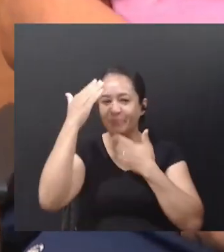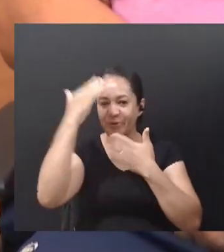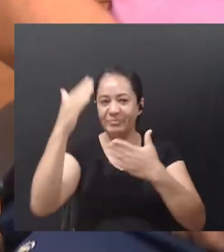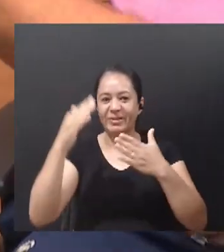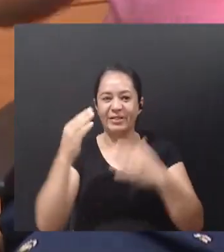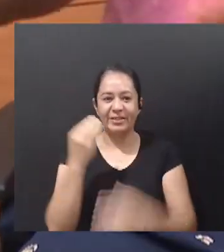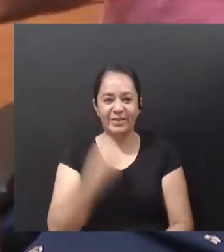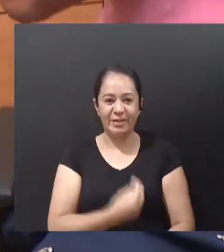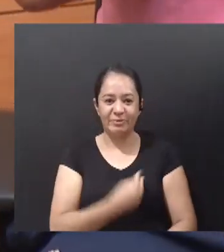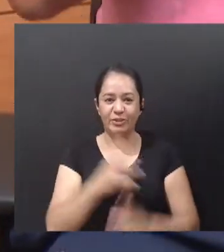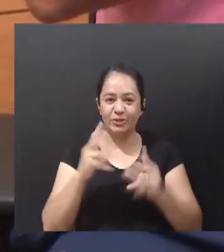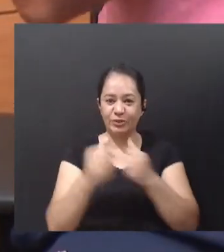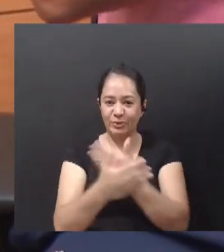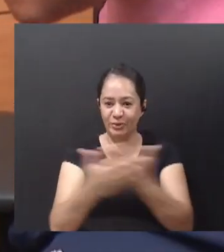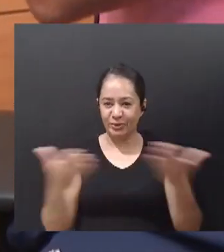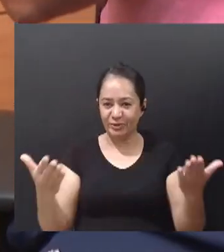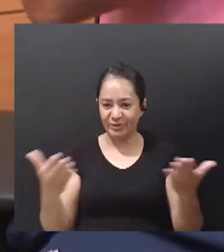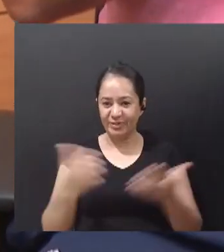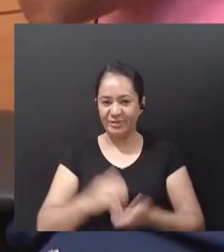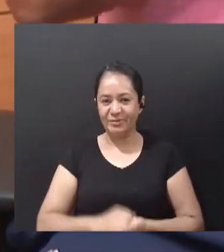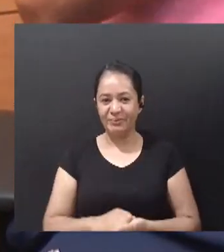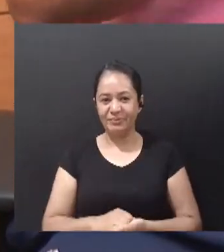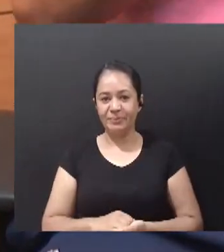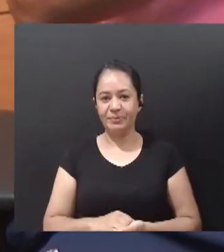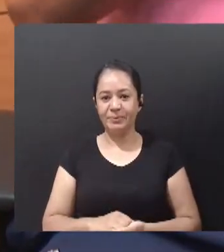aqui. Tá?